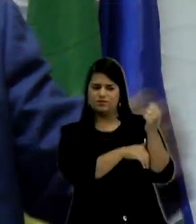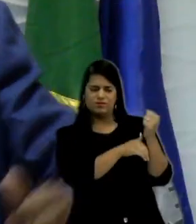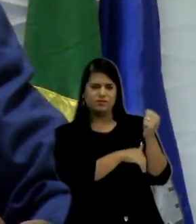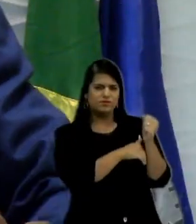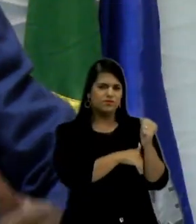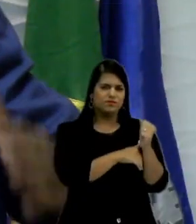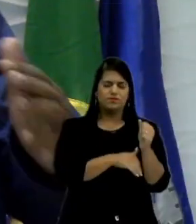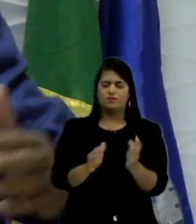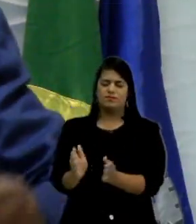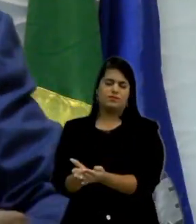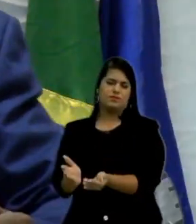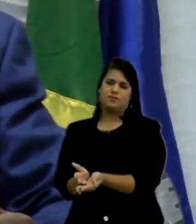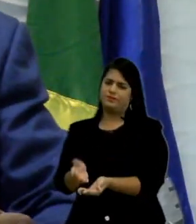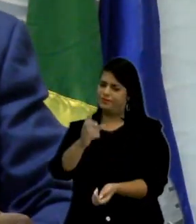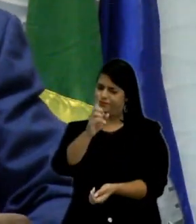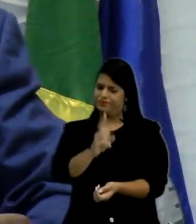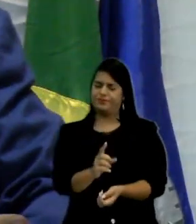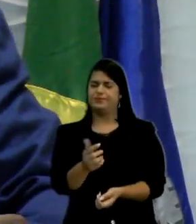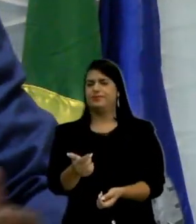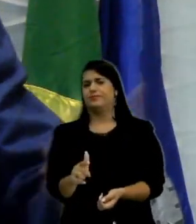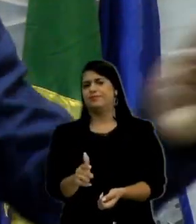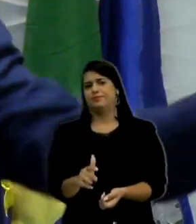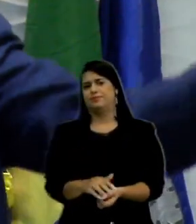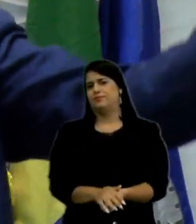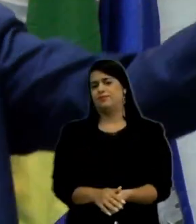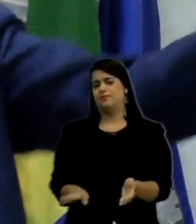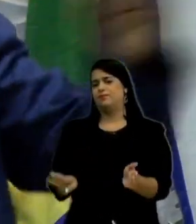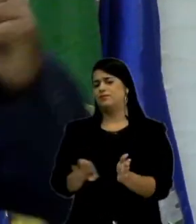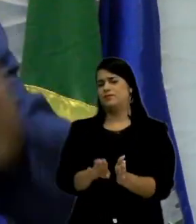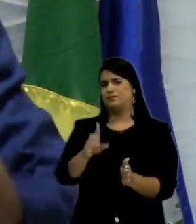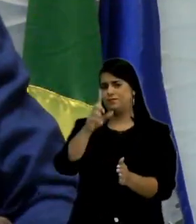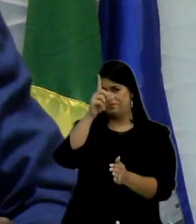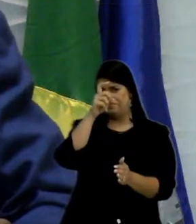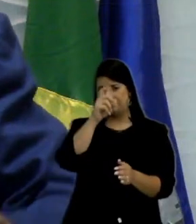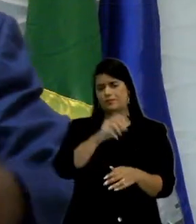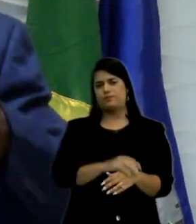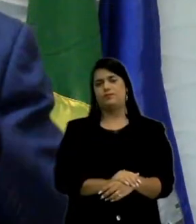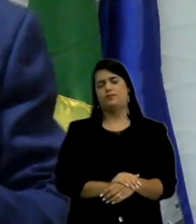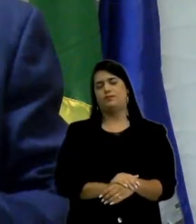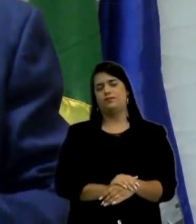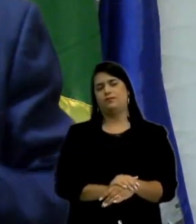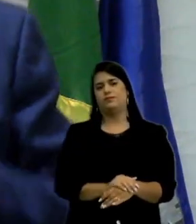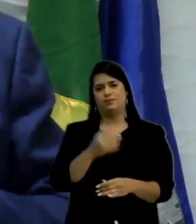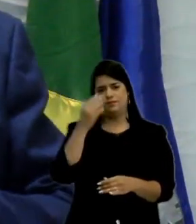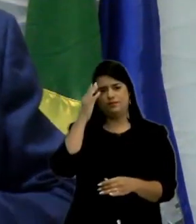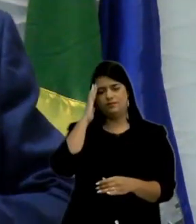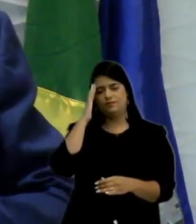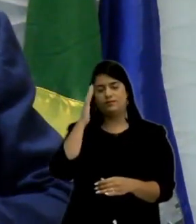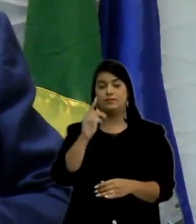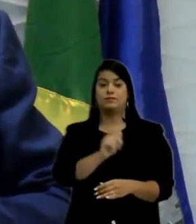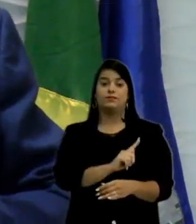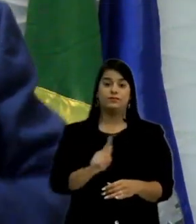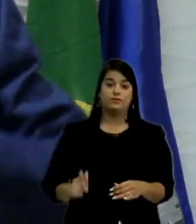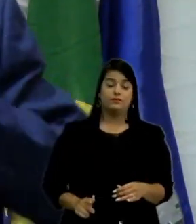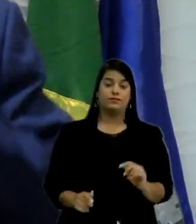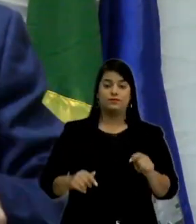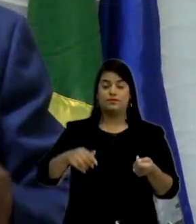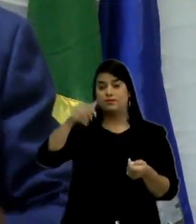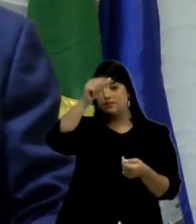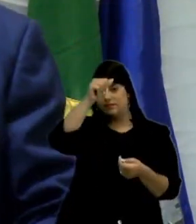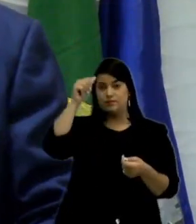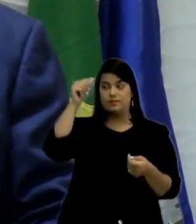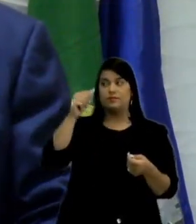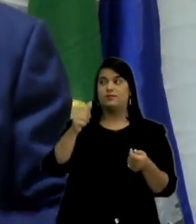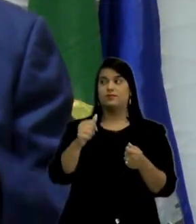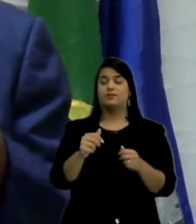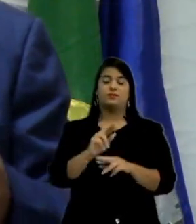tinha direito aí a vindo um hospital que o hospital mandasse buscar. No governo de Alexandre Batité é